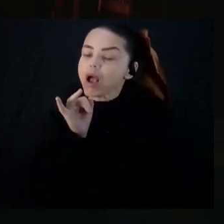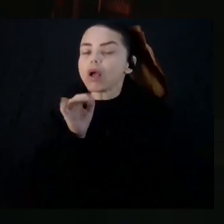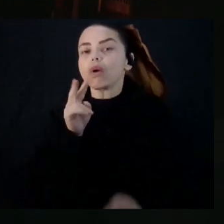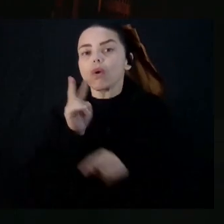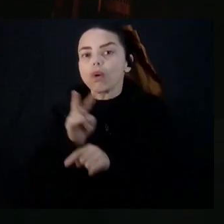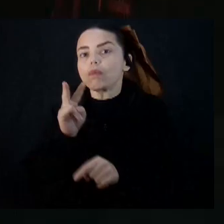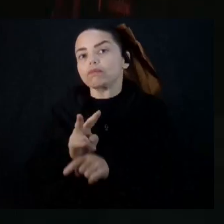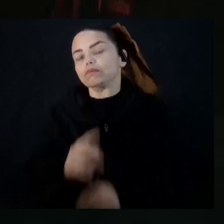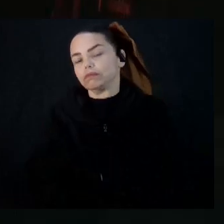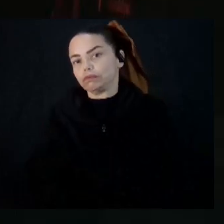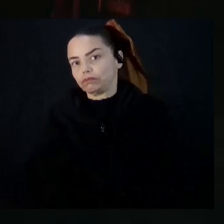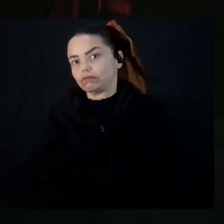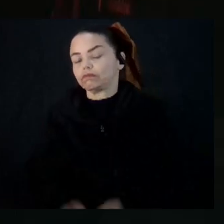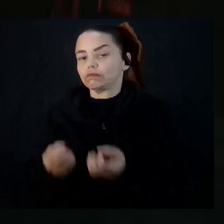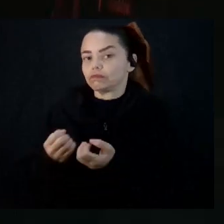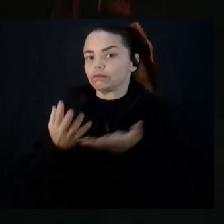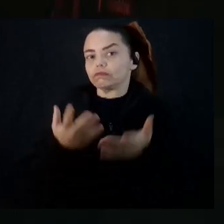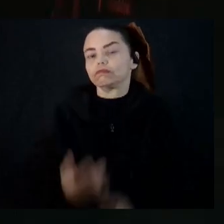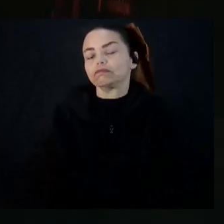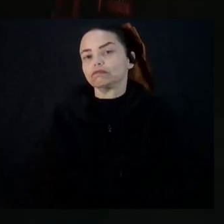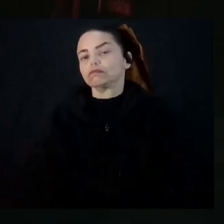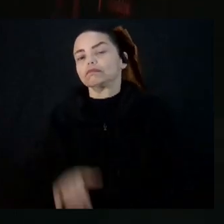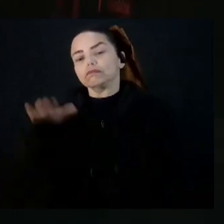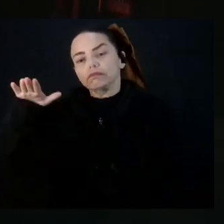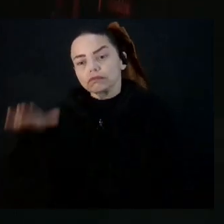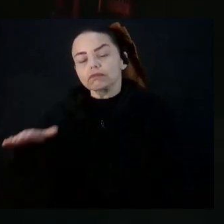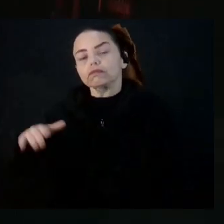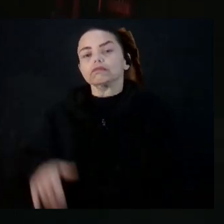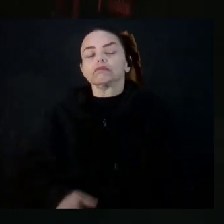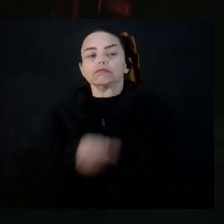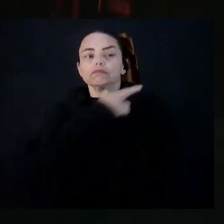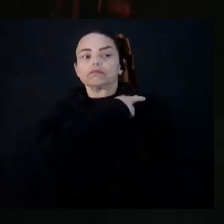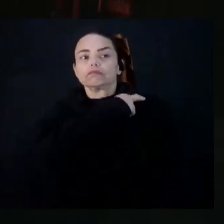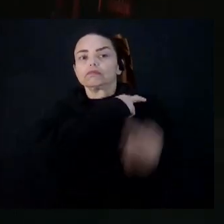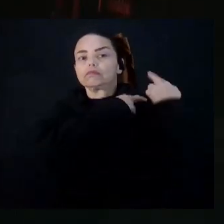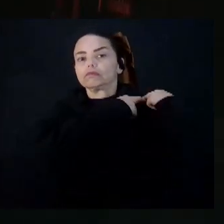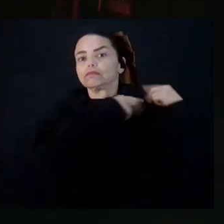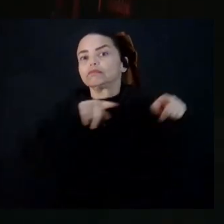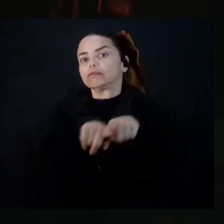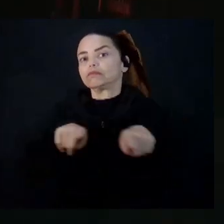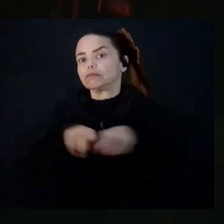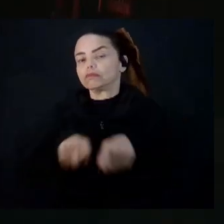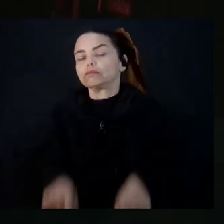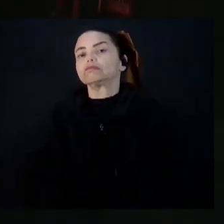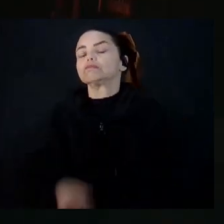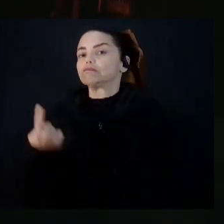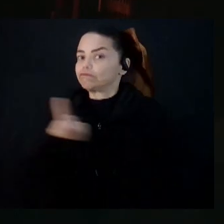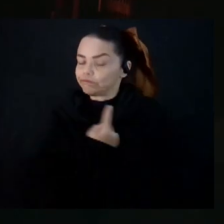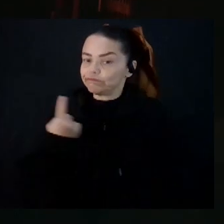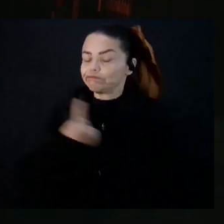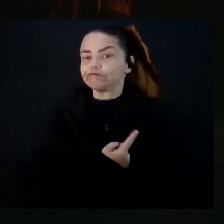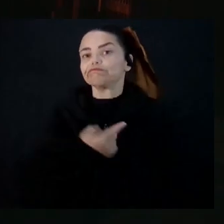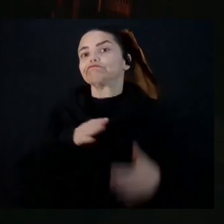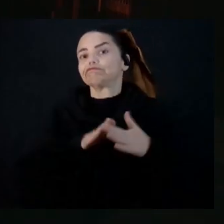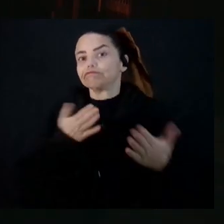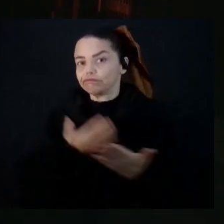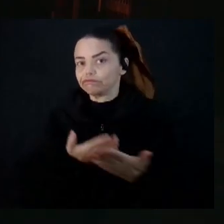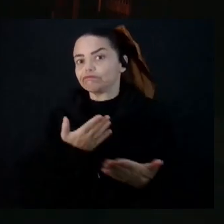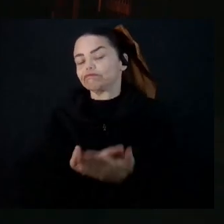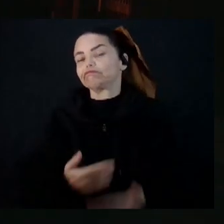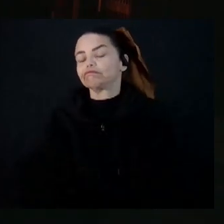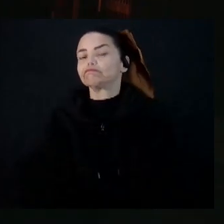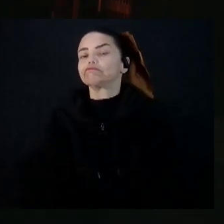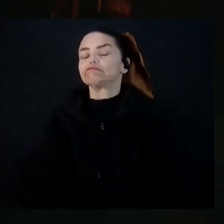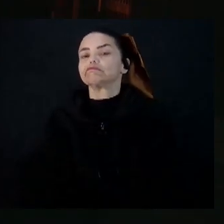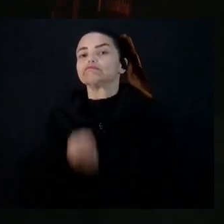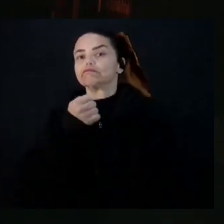vamos oferecer para a nossa criança. E a responsabilidade também é nossa. E a escola é só um braço, né, para que a gente